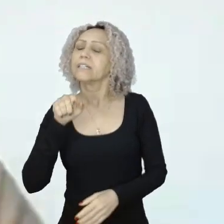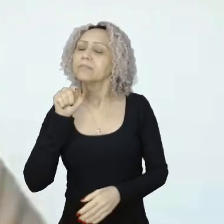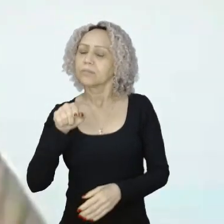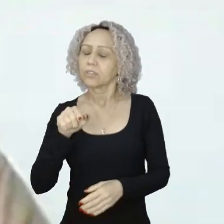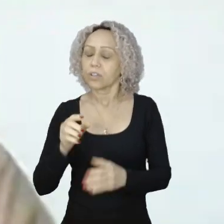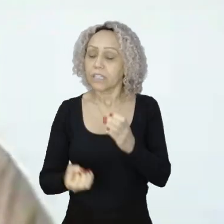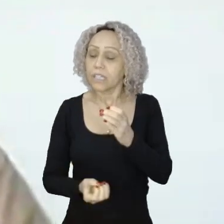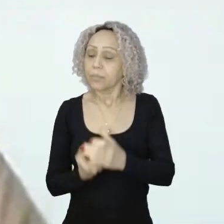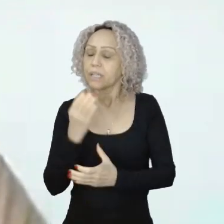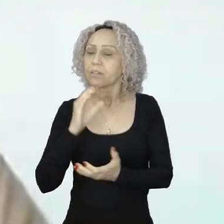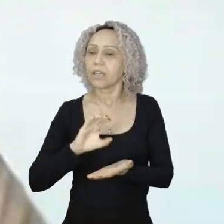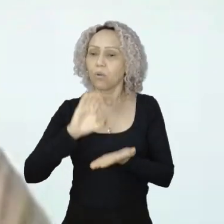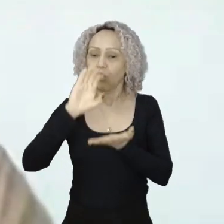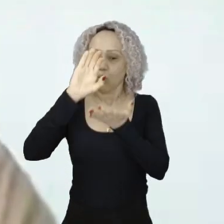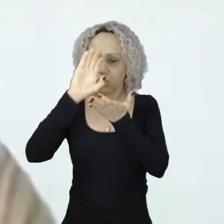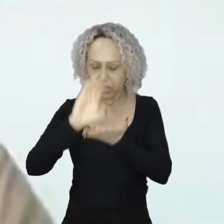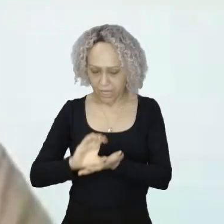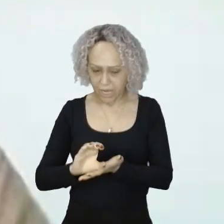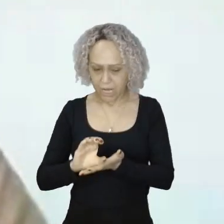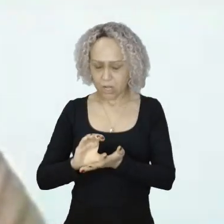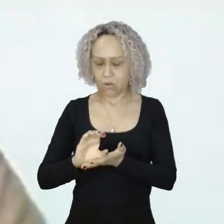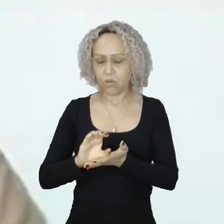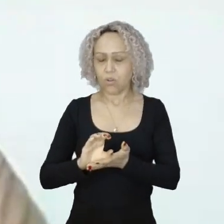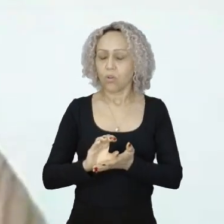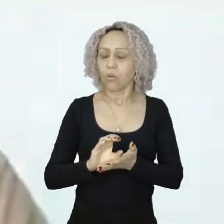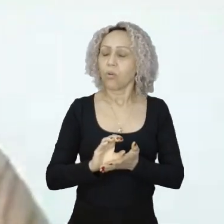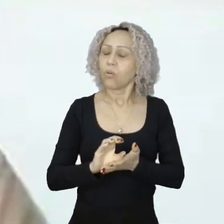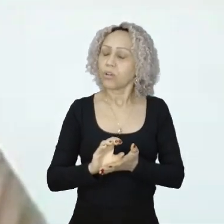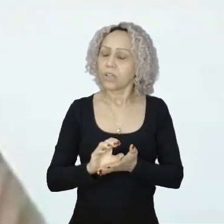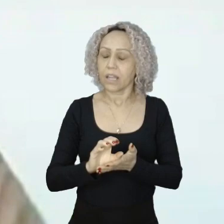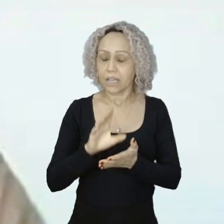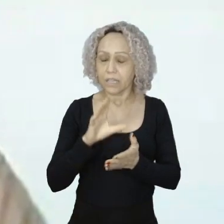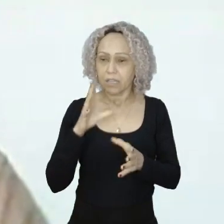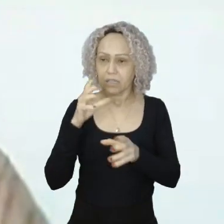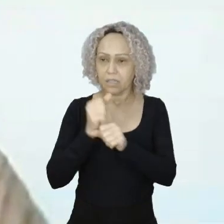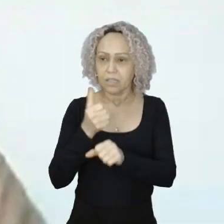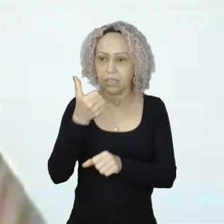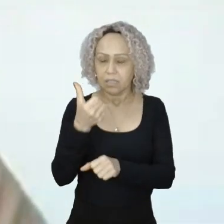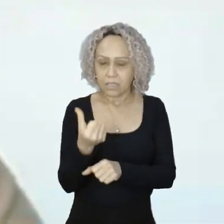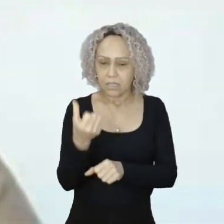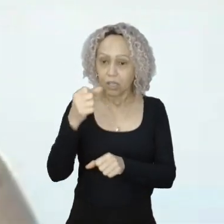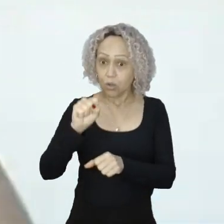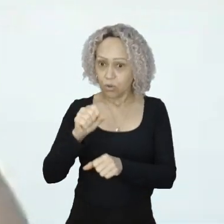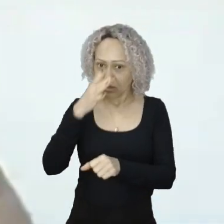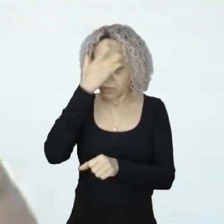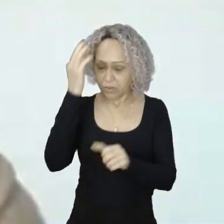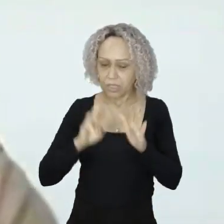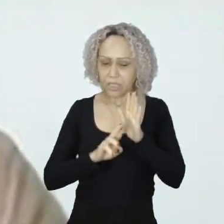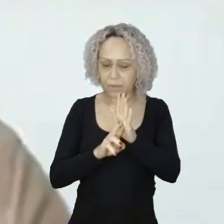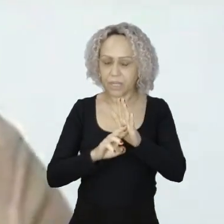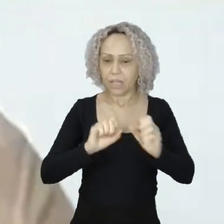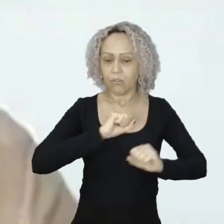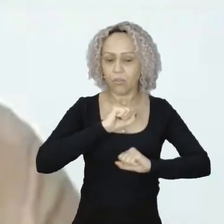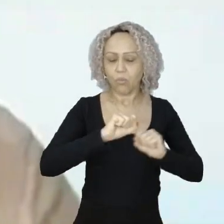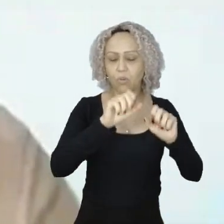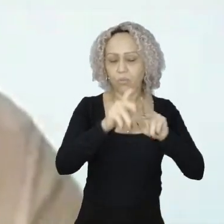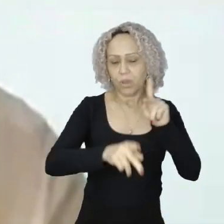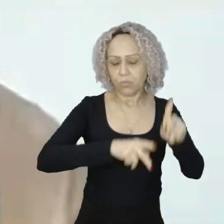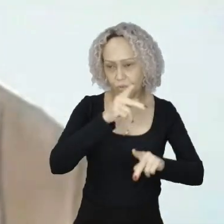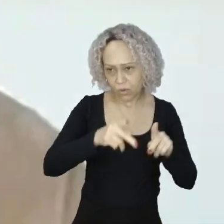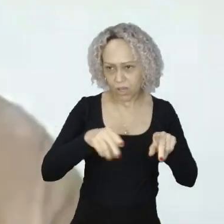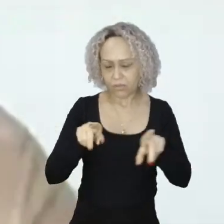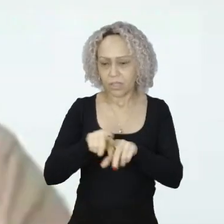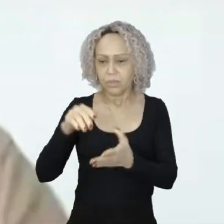Social, composto por 68 integrantes dos movimentos populares e uma executiva de 8.